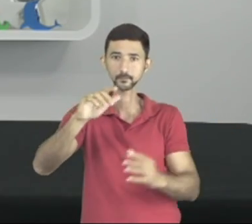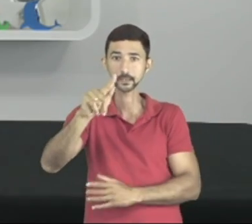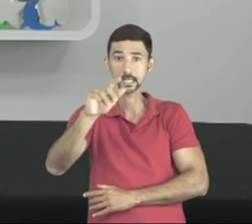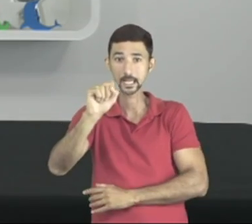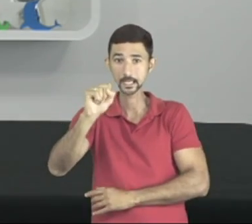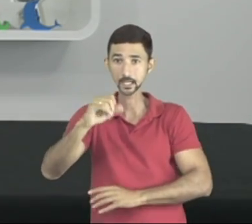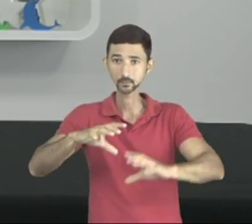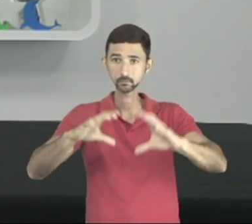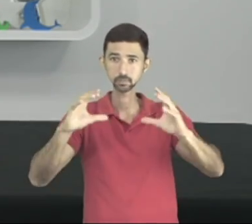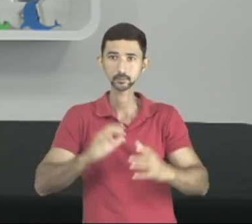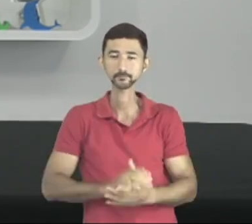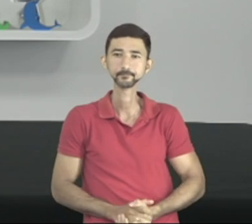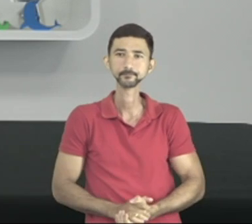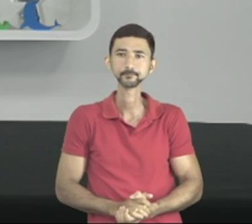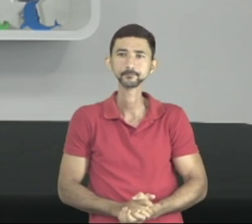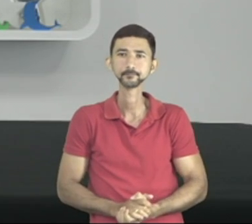nitrogênio.